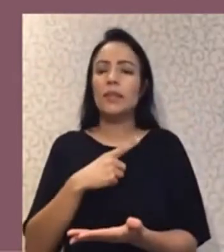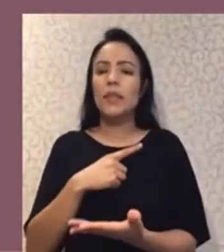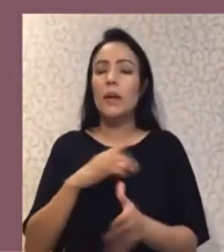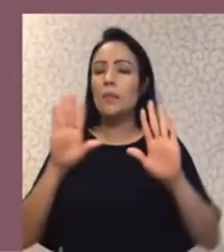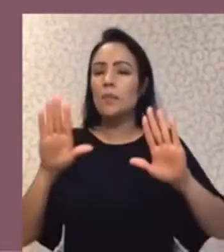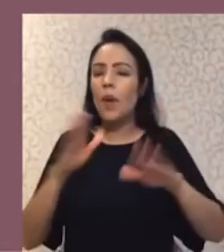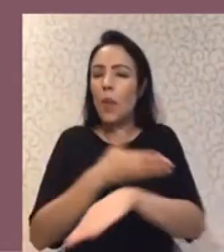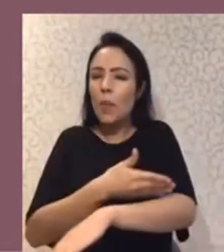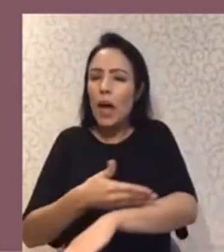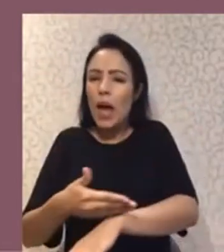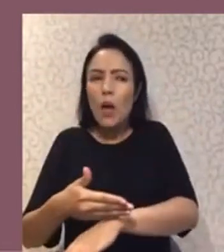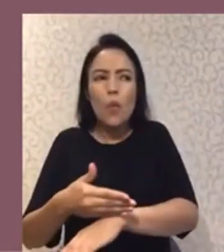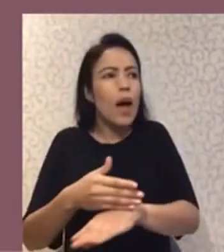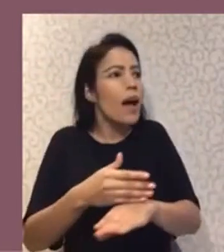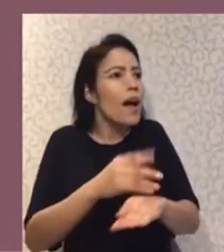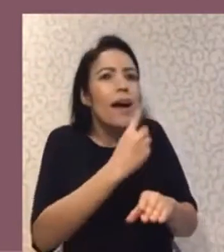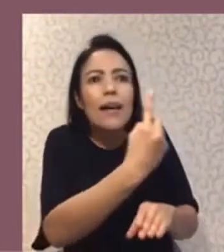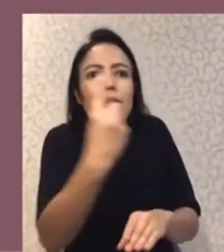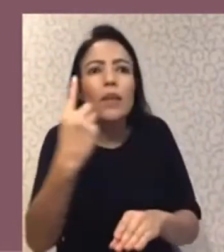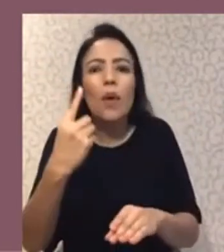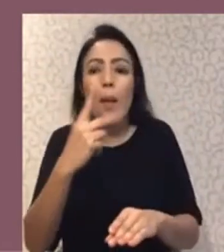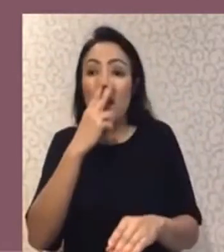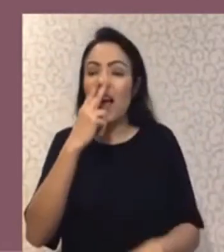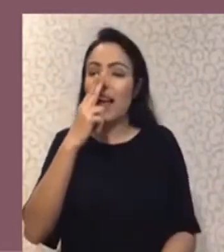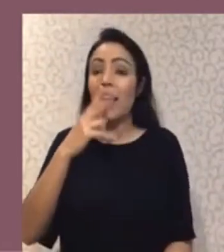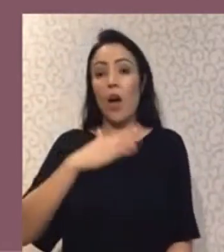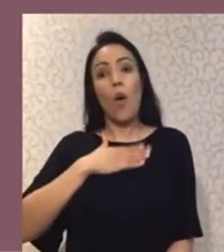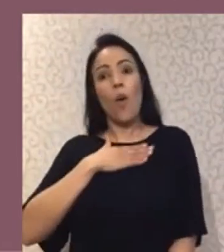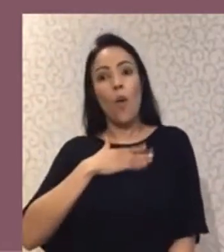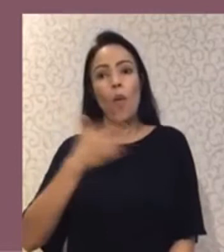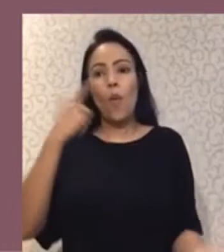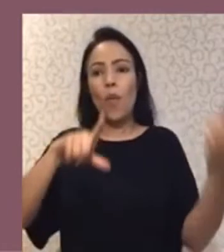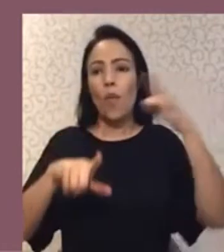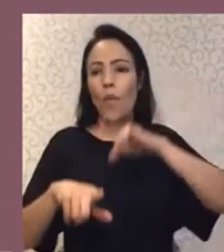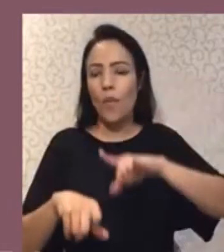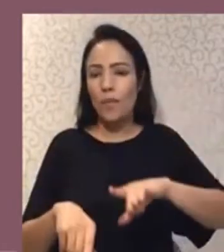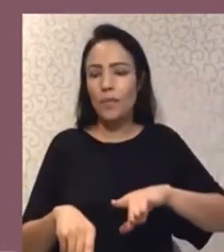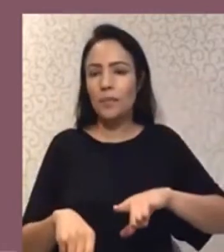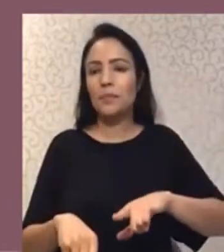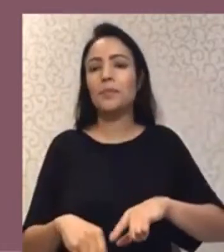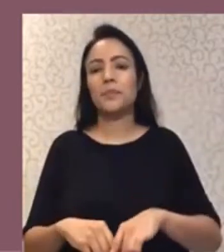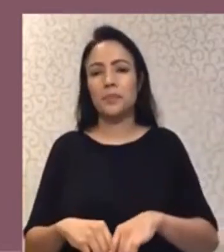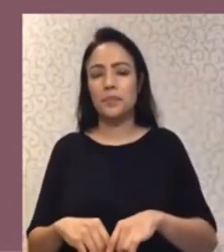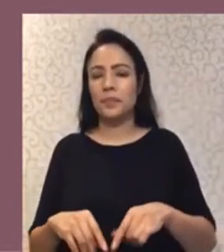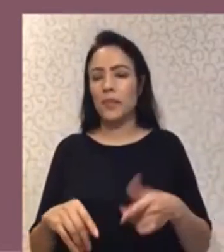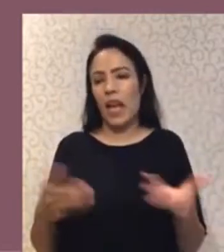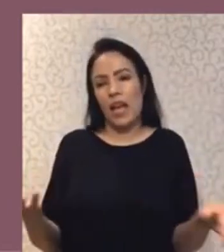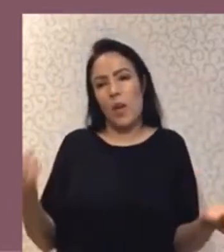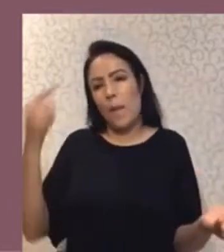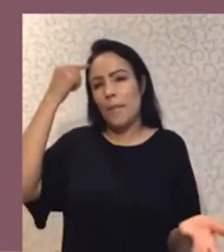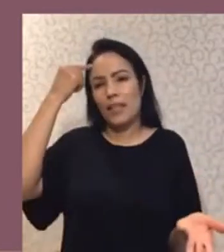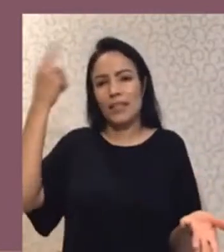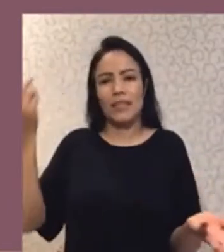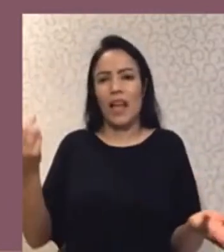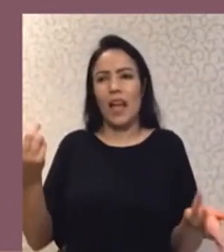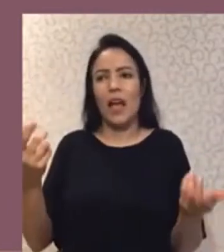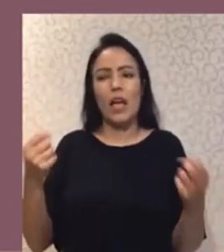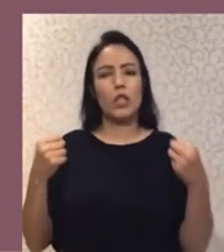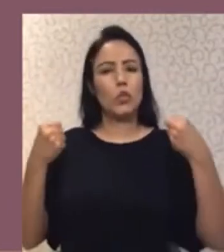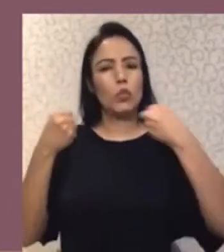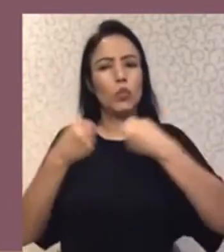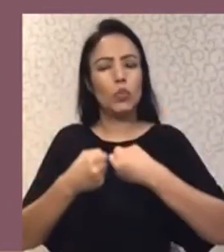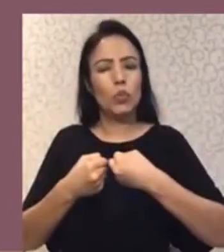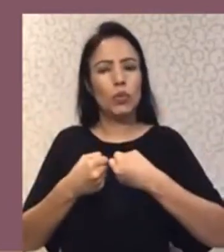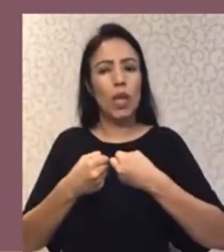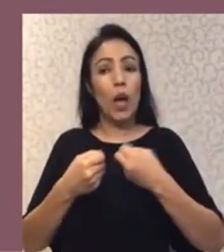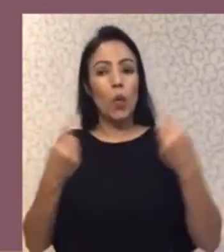brancos enxergam isso como conquista individual. Logo, abrir mão, né, disso e pensar a luta antirracista